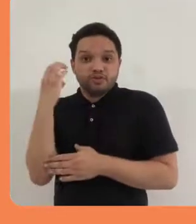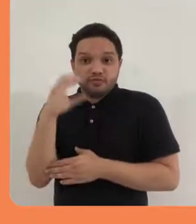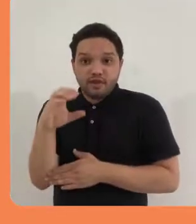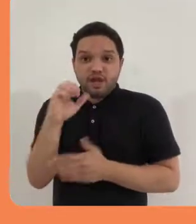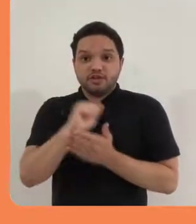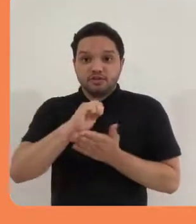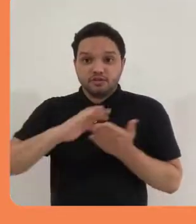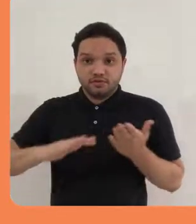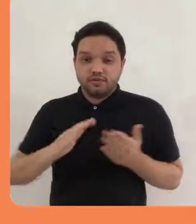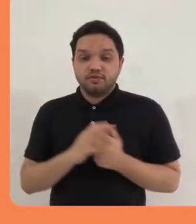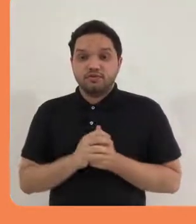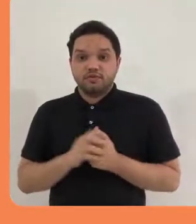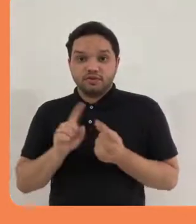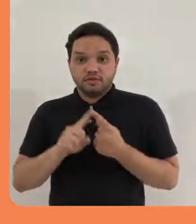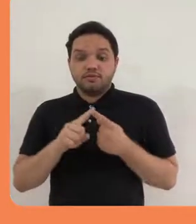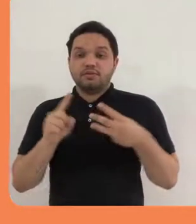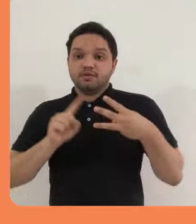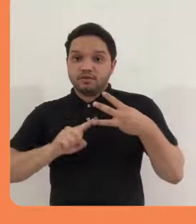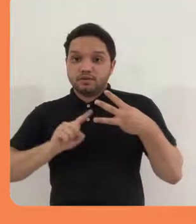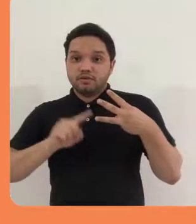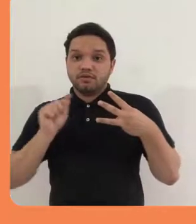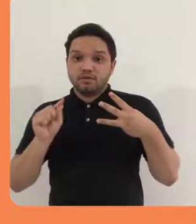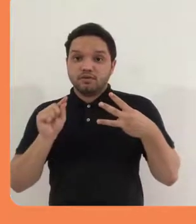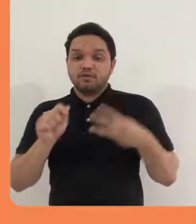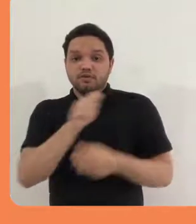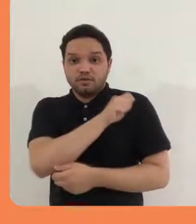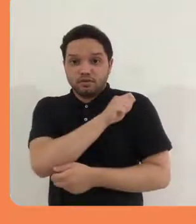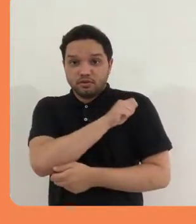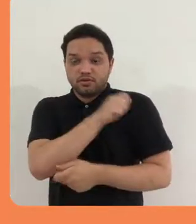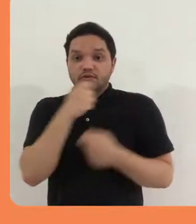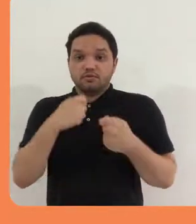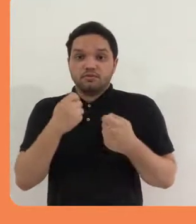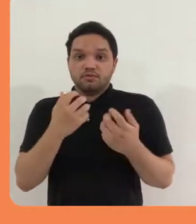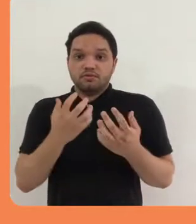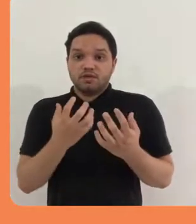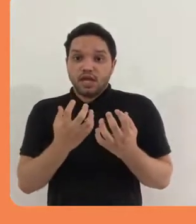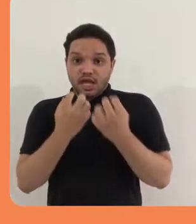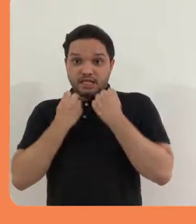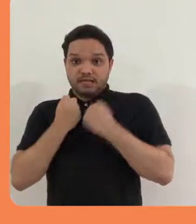Vejamos um exemplo. Vou mudar meu papel para estudante.